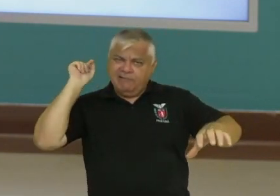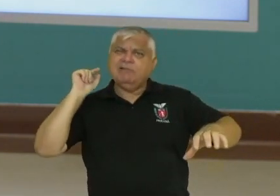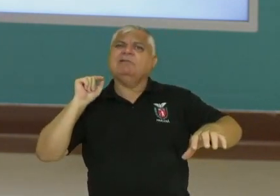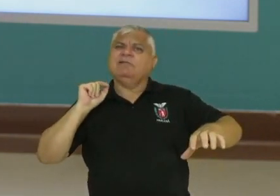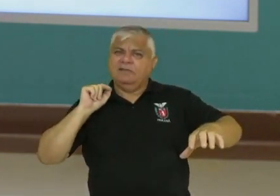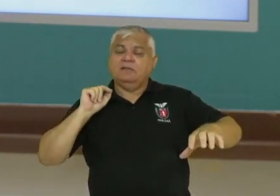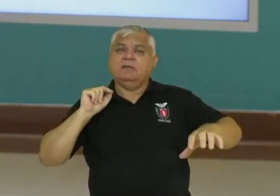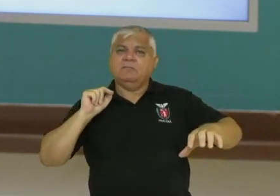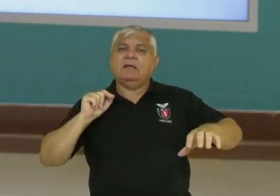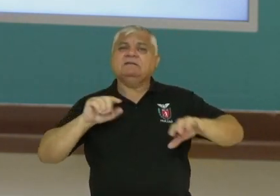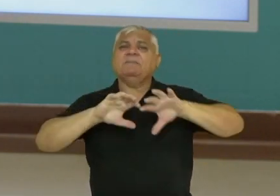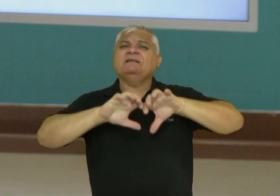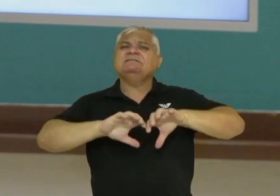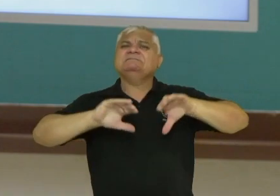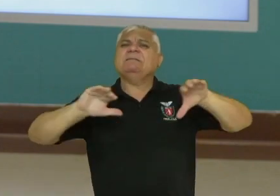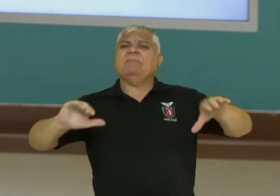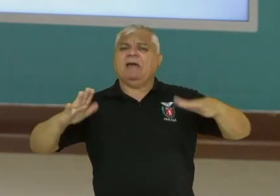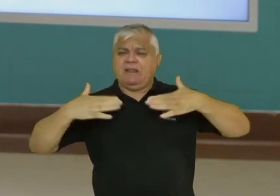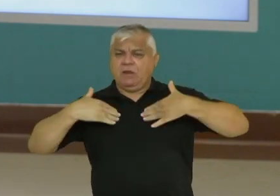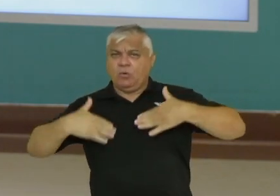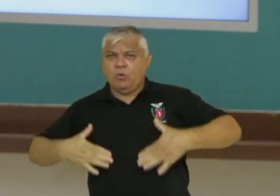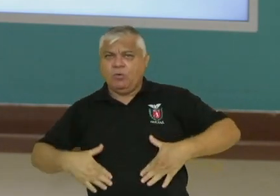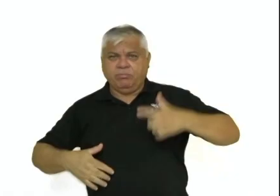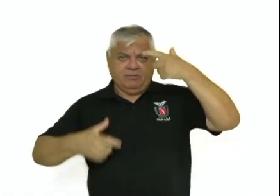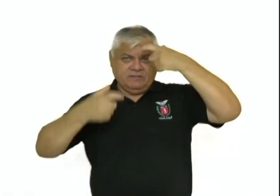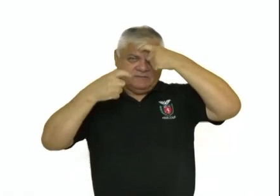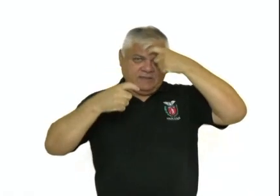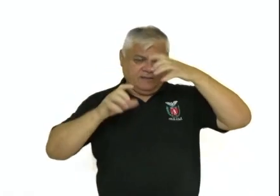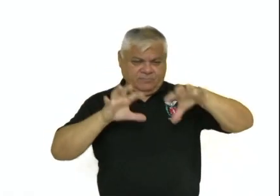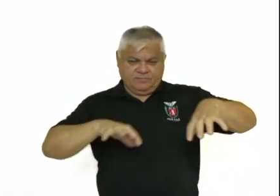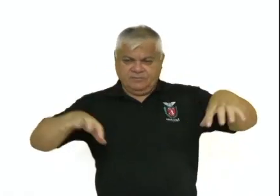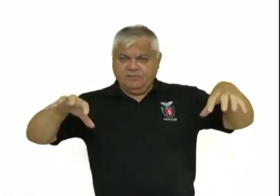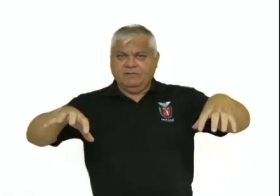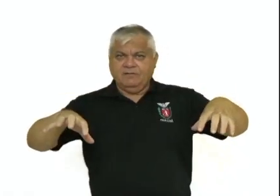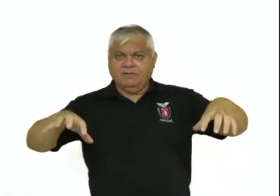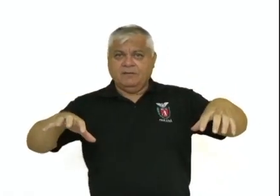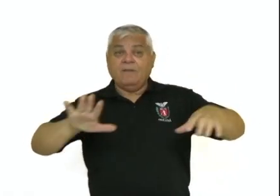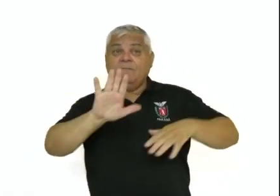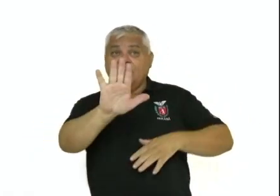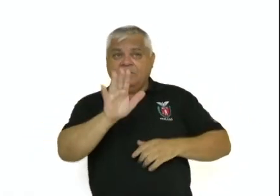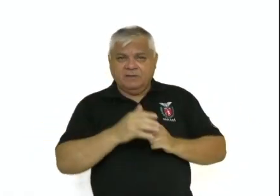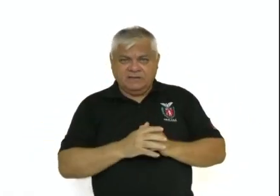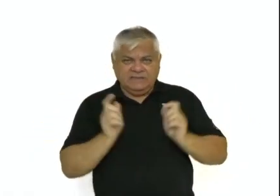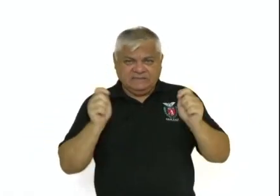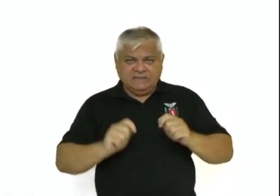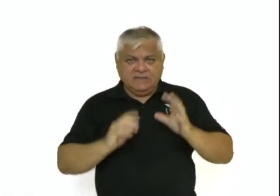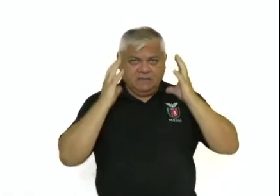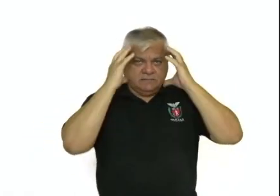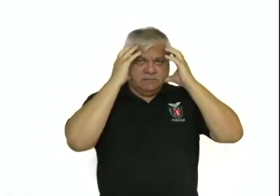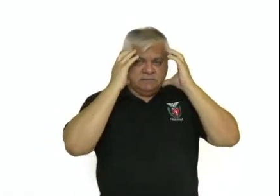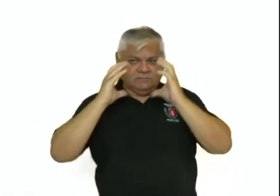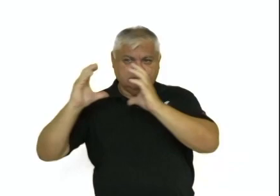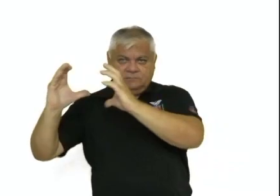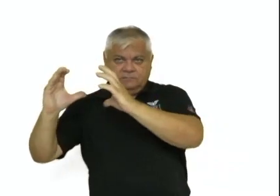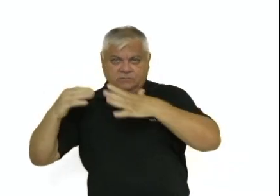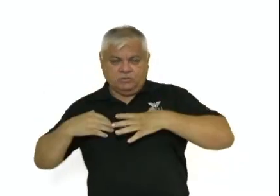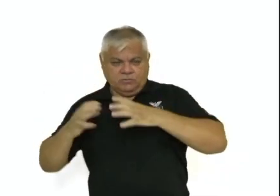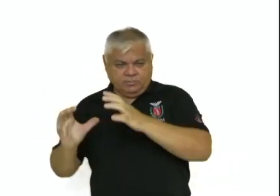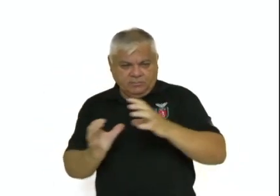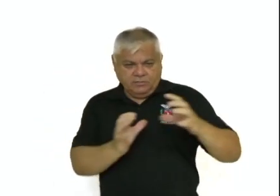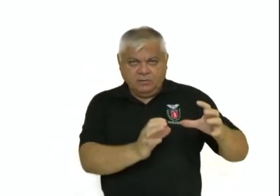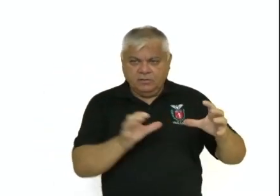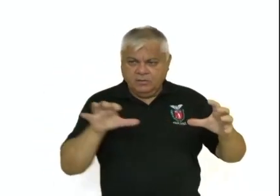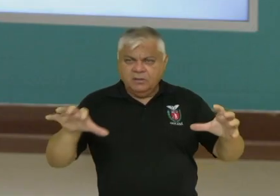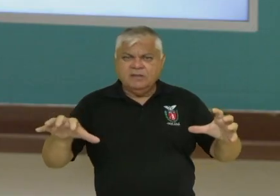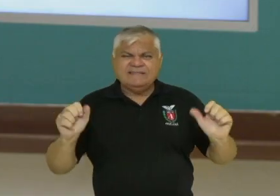corpo separado como nós temos nessa imagem. Mas será que nós conseguimos separar a cabeça do corpo? Ou